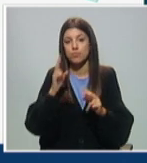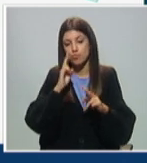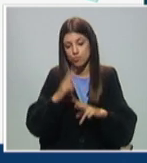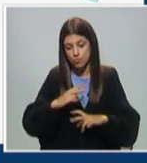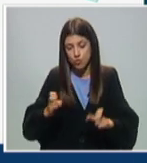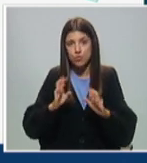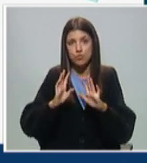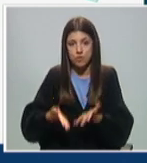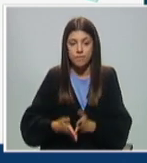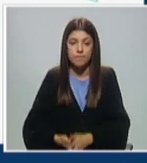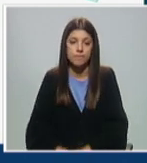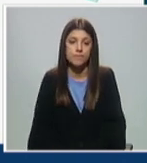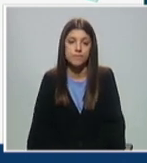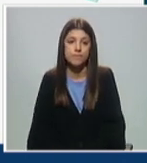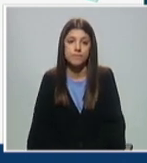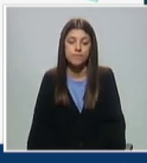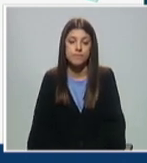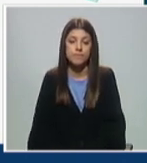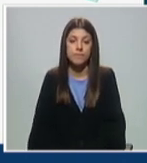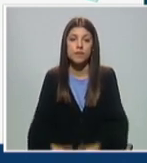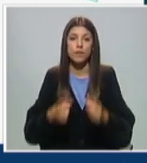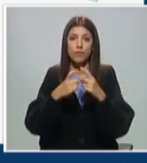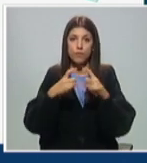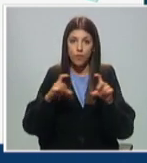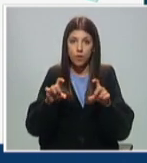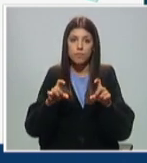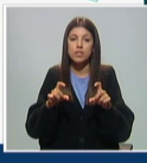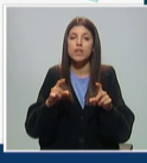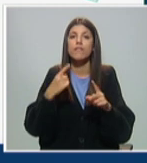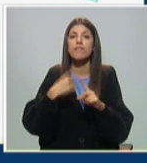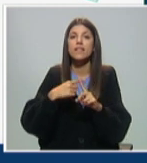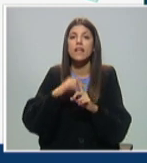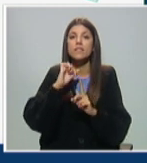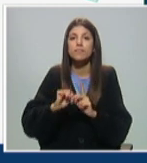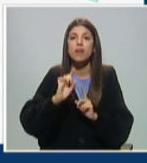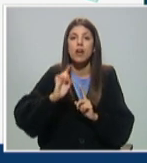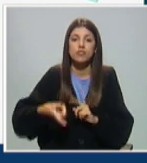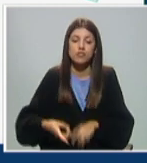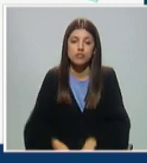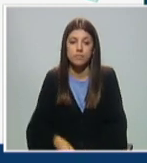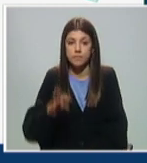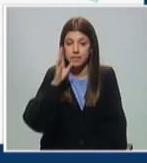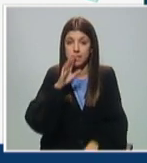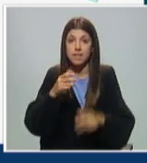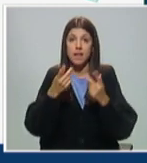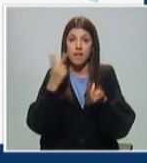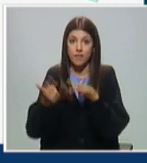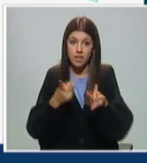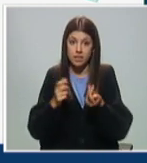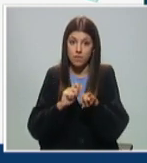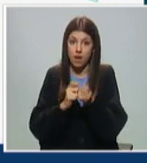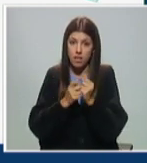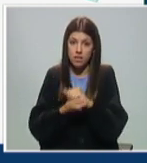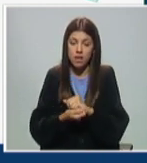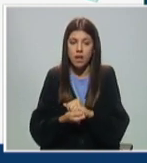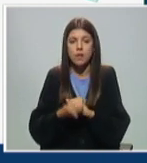é a vantagem de nós utilizarmos as fórmulas? É se nós alterarmos uma avaliação, repare,